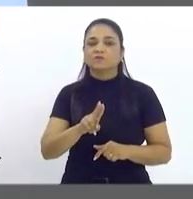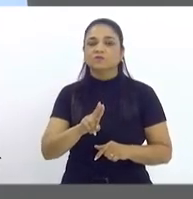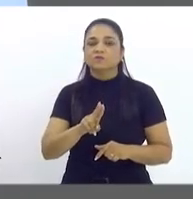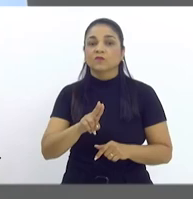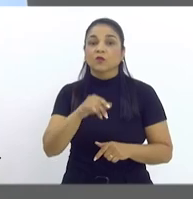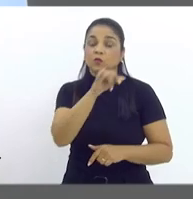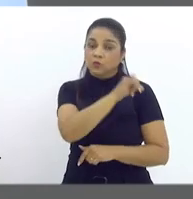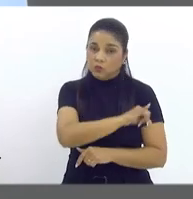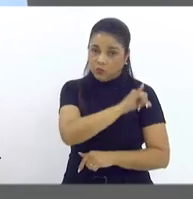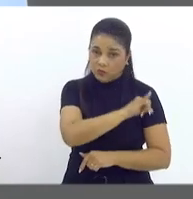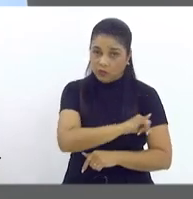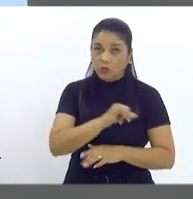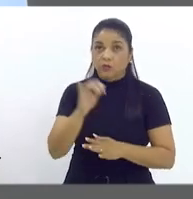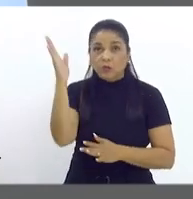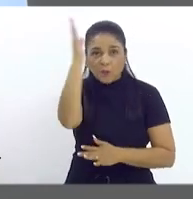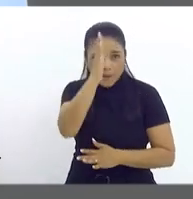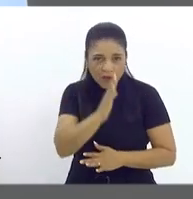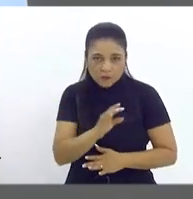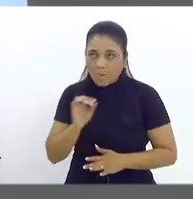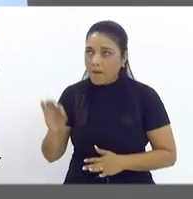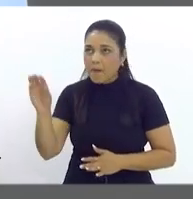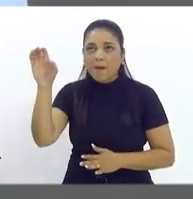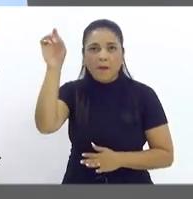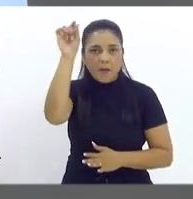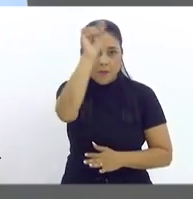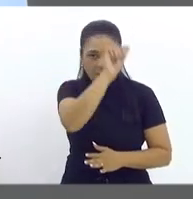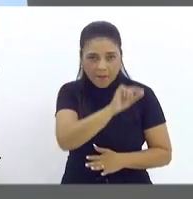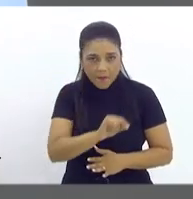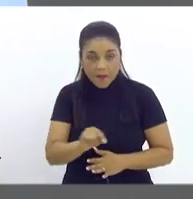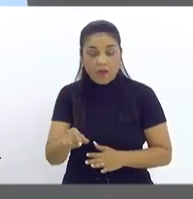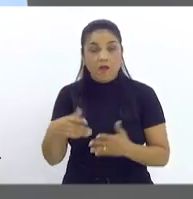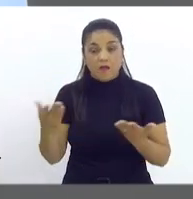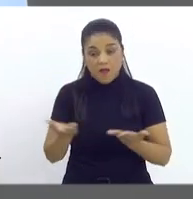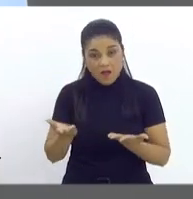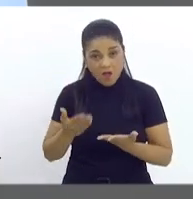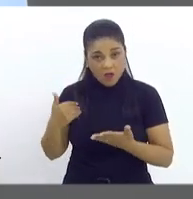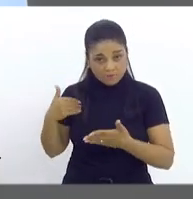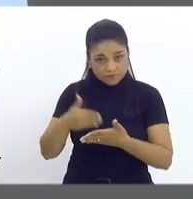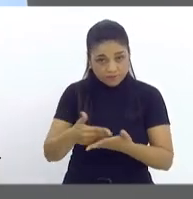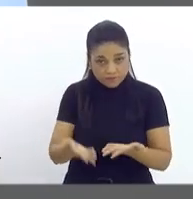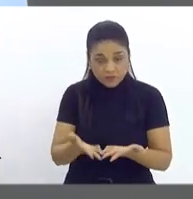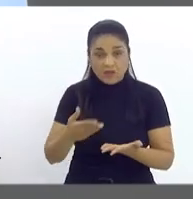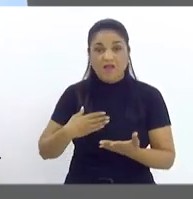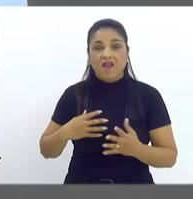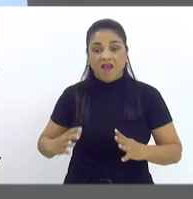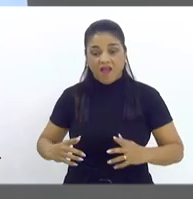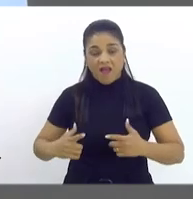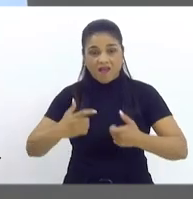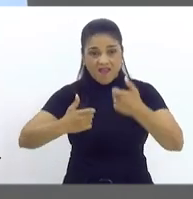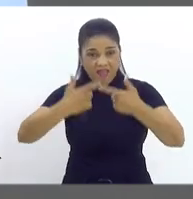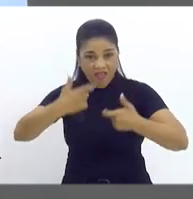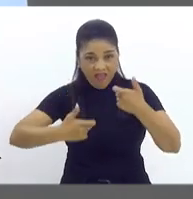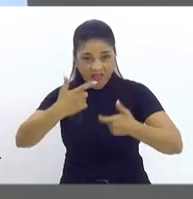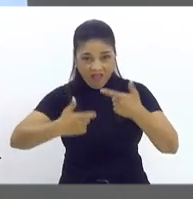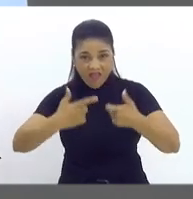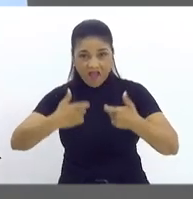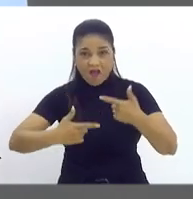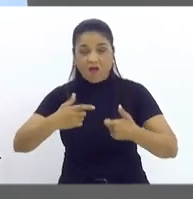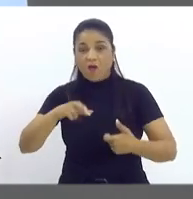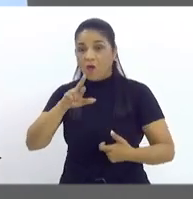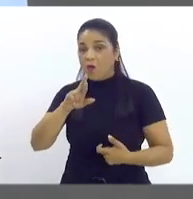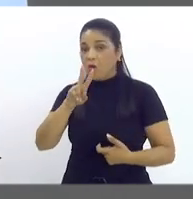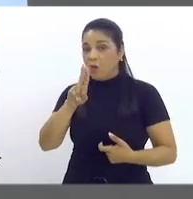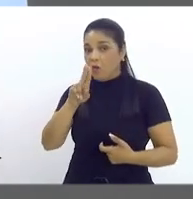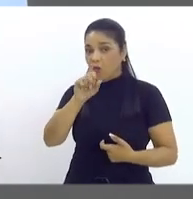no Rio de Janeiro e em todo o Brasil. E, recentemente, nós tivemos aí a guerra da Rússia, que influenciou